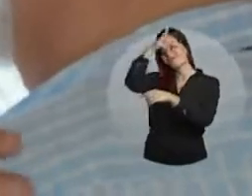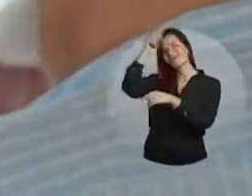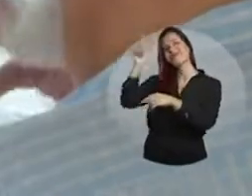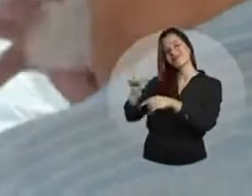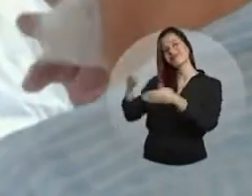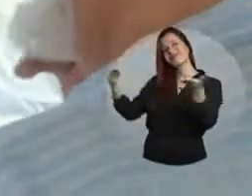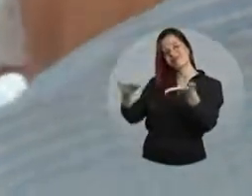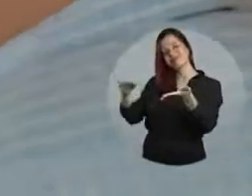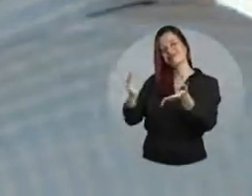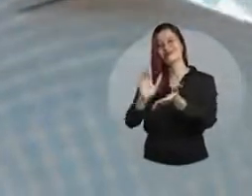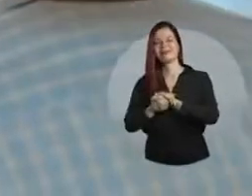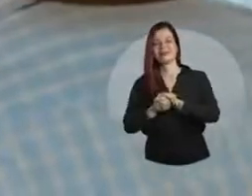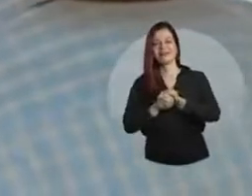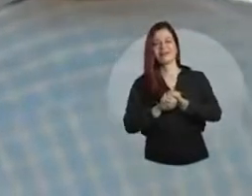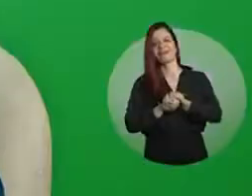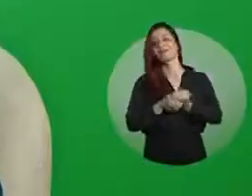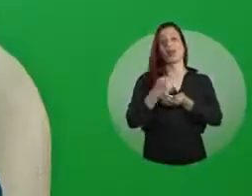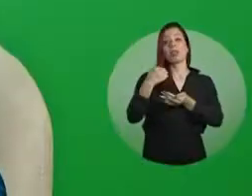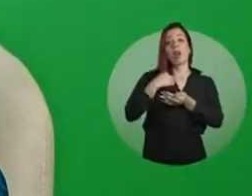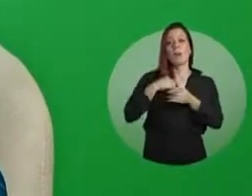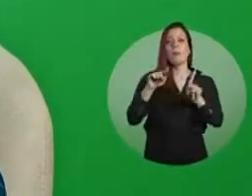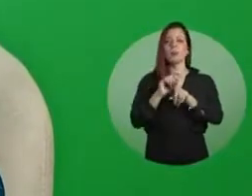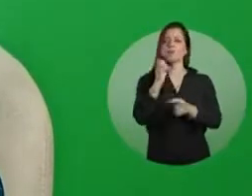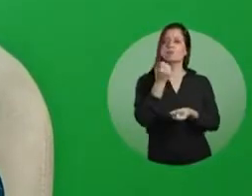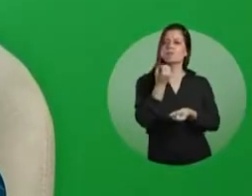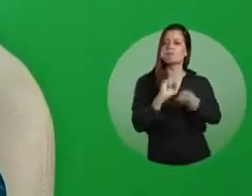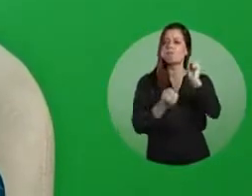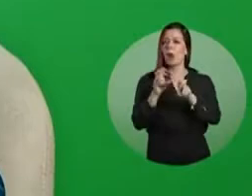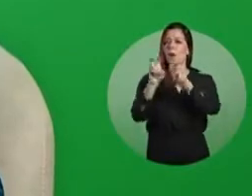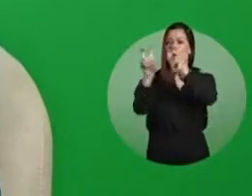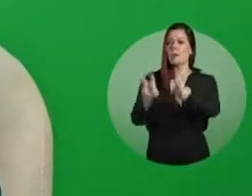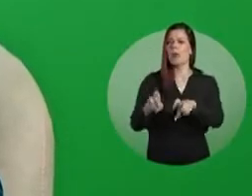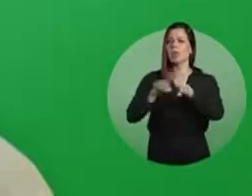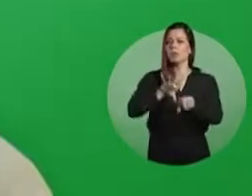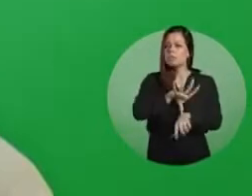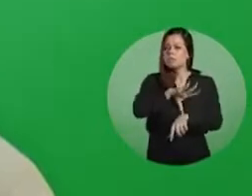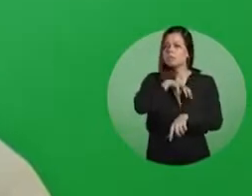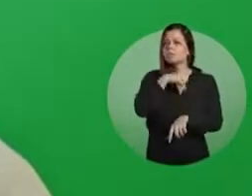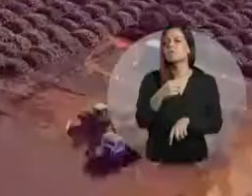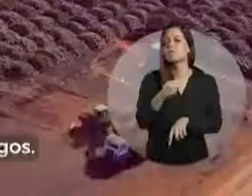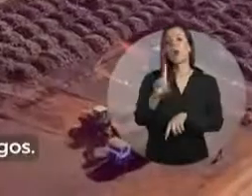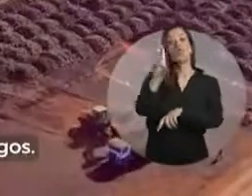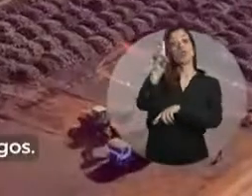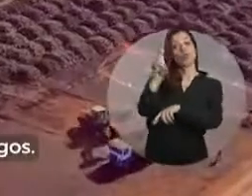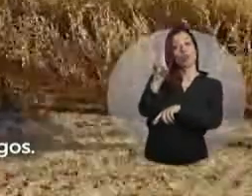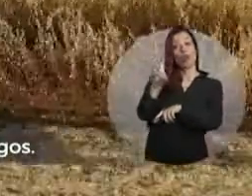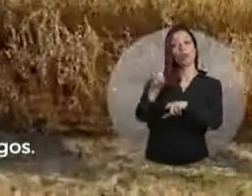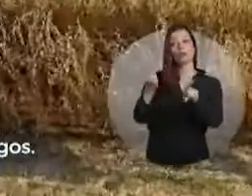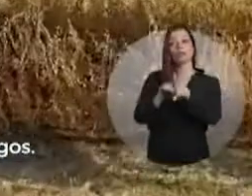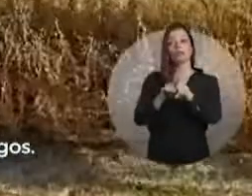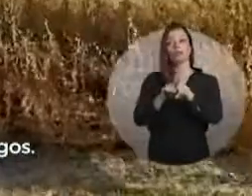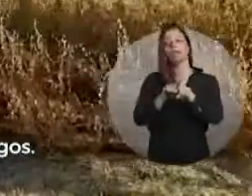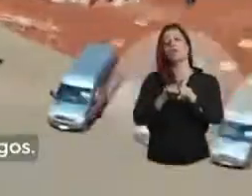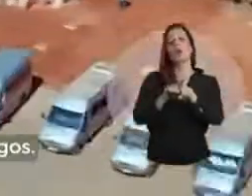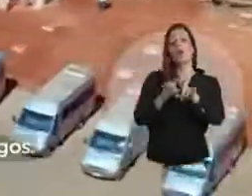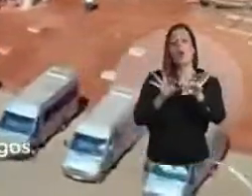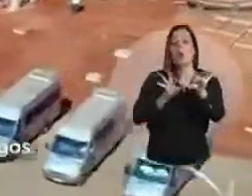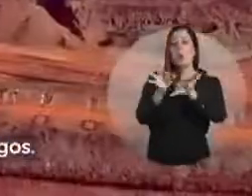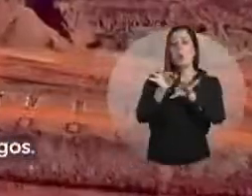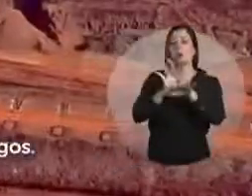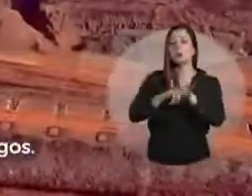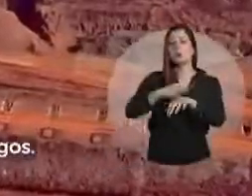Bataguaçu. Aqui. No Cone Sul, a industrialização do agro ganha força. Em Dourados, as obras da